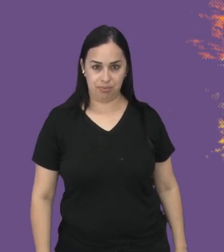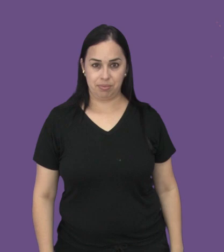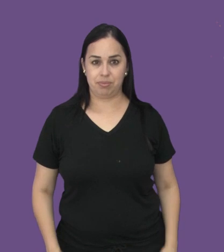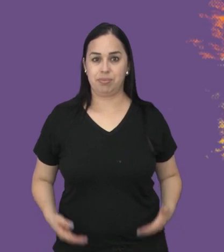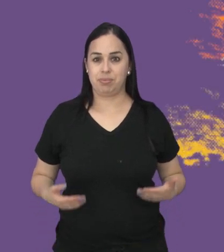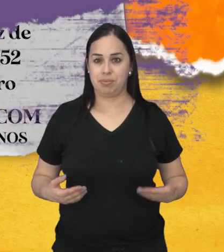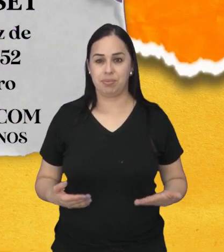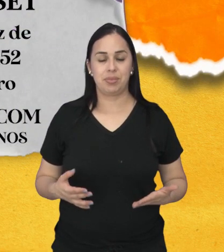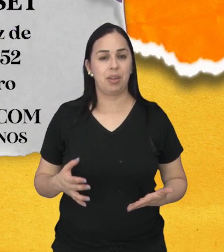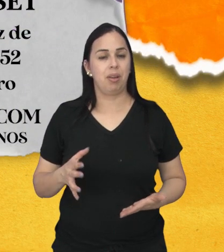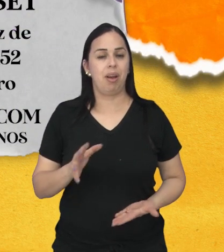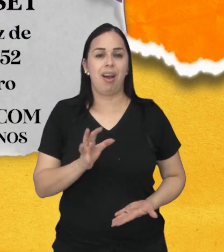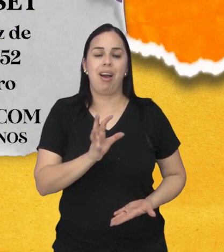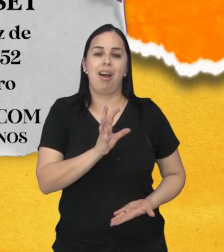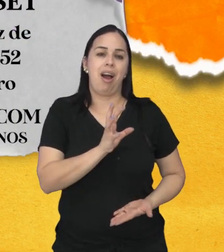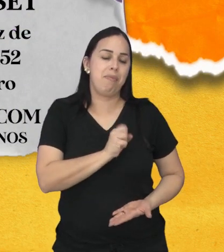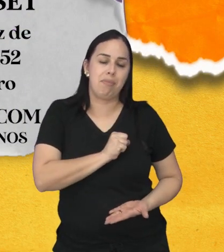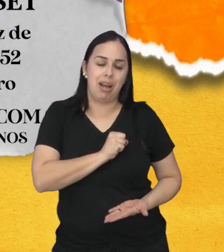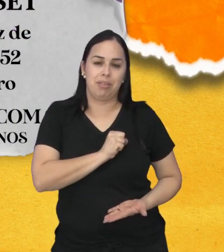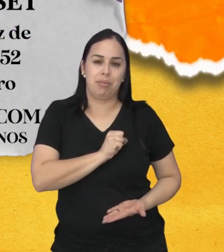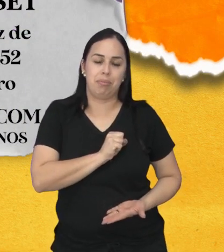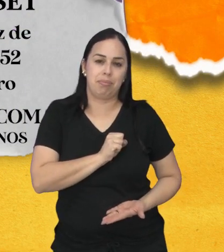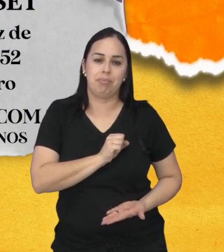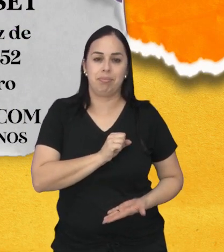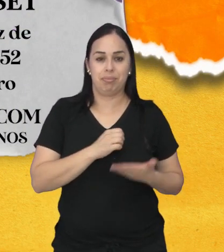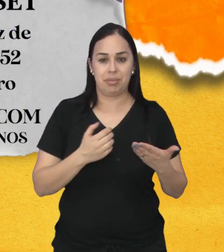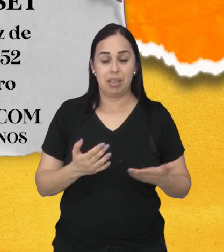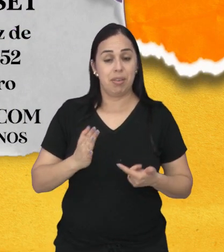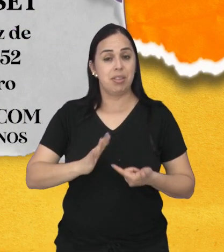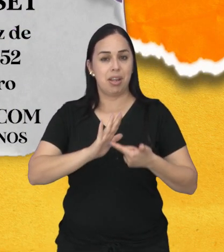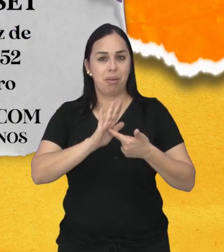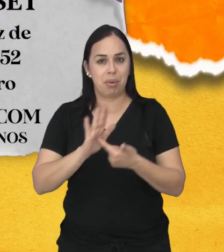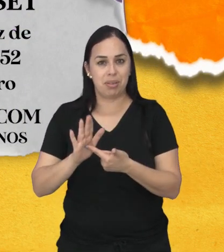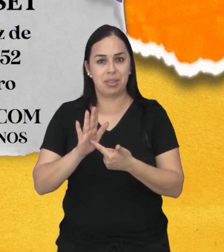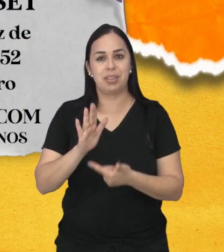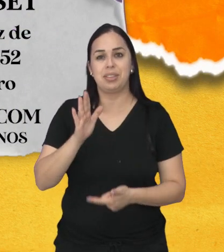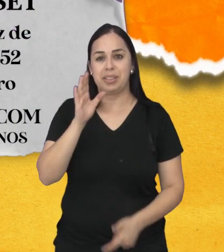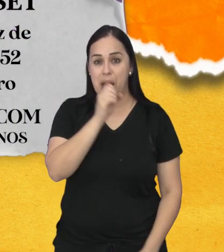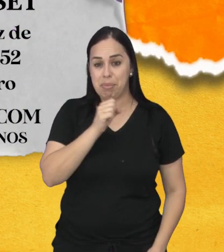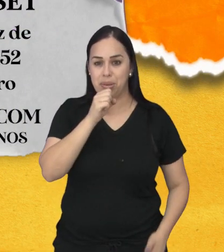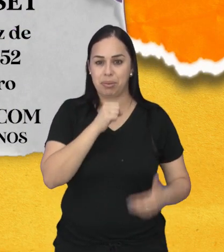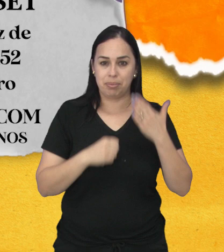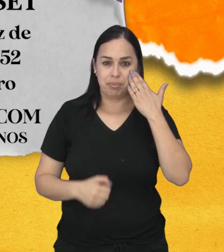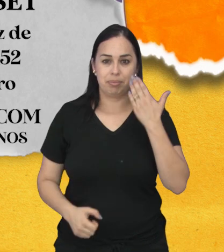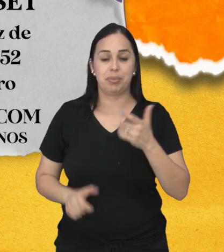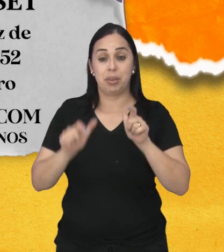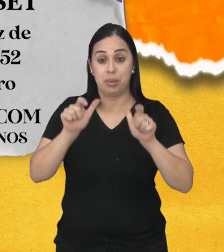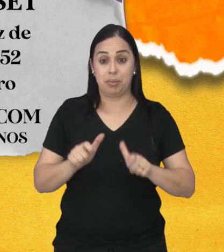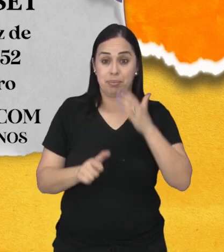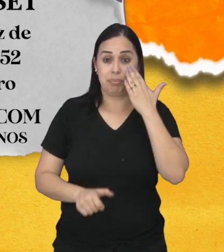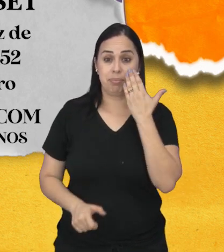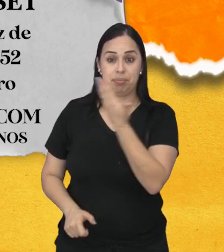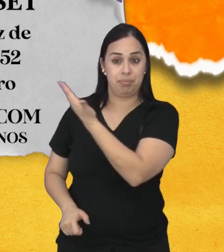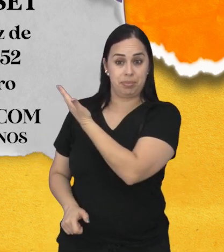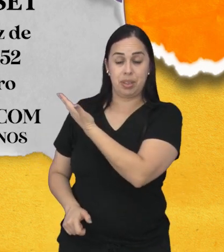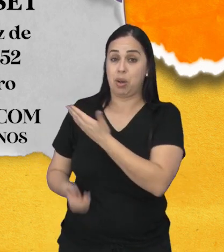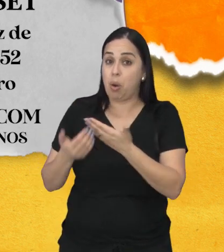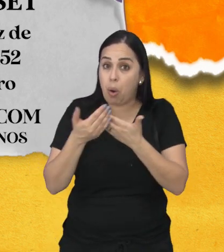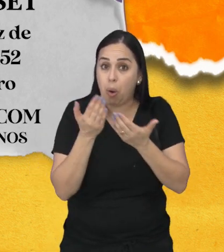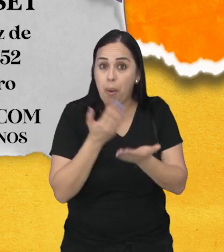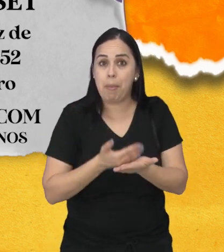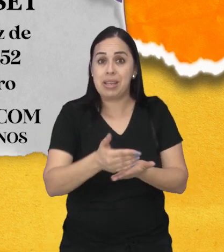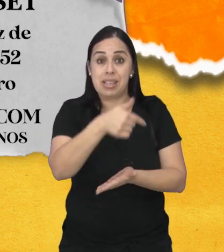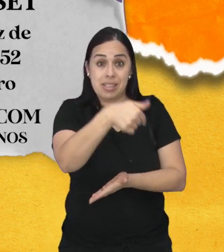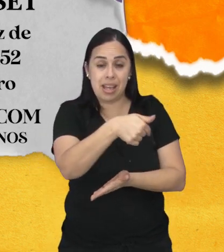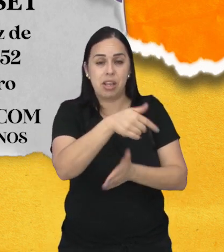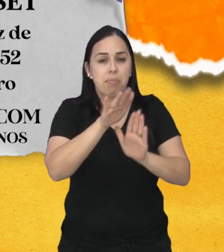escolamastershot.com.br. O eterno apaixonado Amado Batista se apresenta neste sábado no Palácio Sunset. A casa abre às 7.